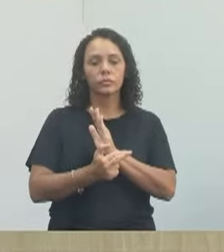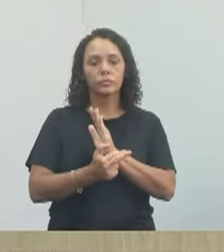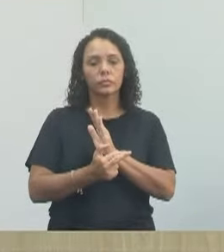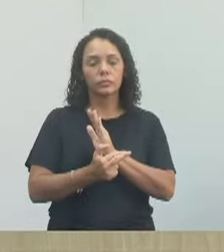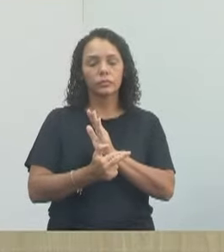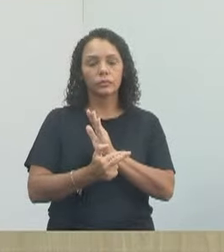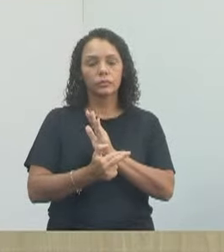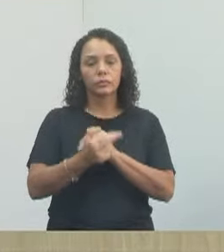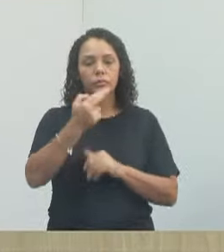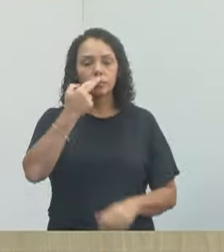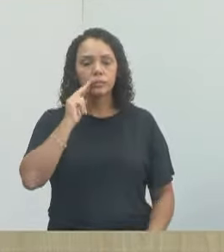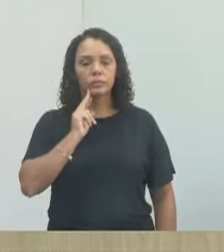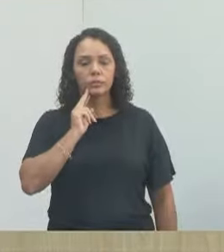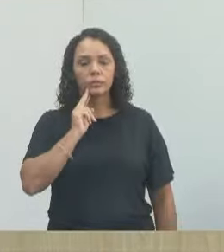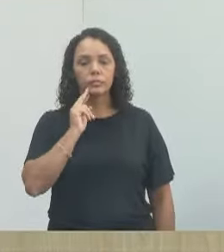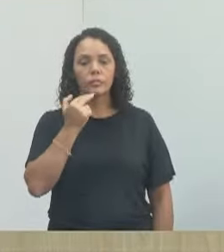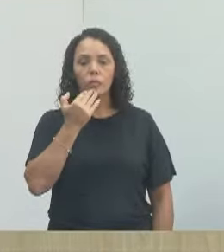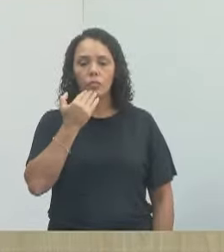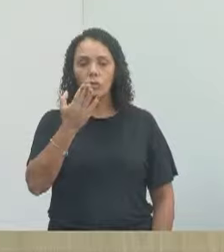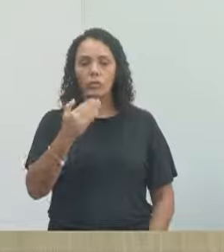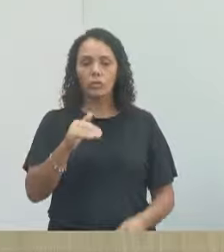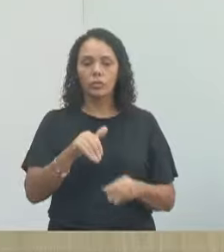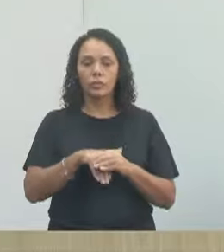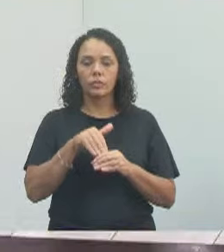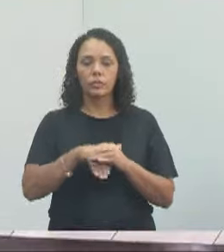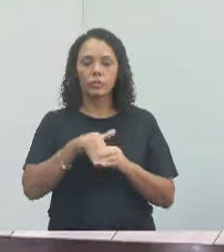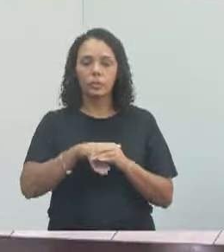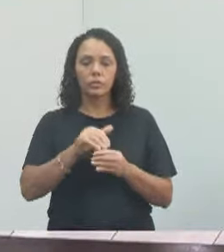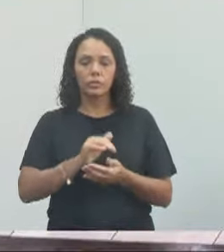Rogério timóte foi pedido